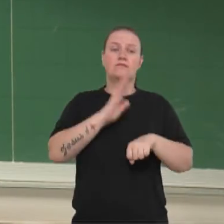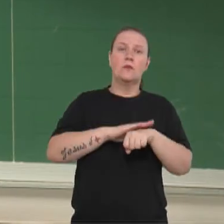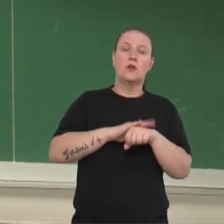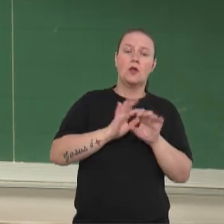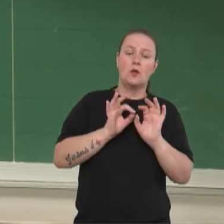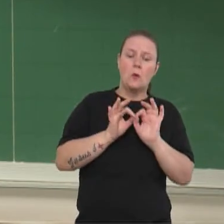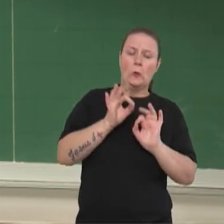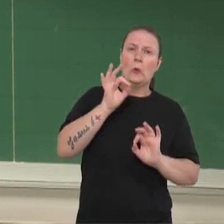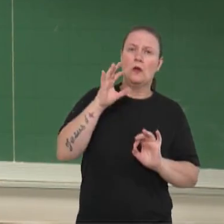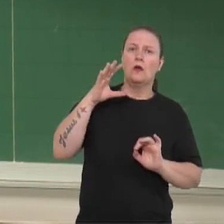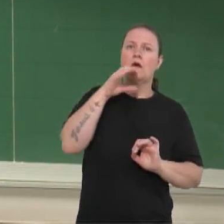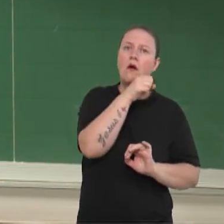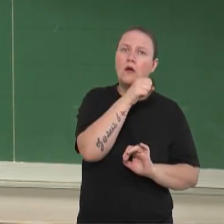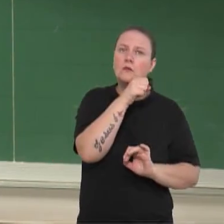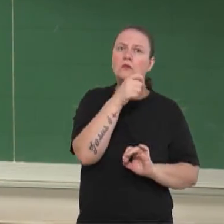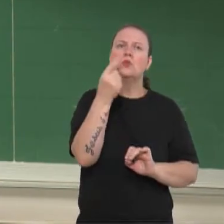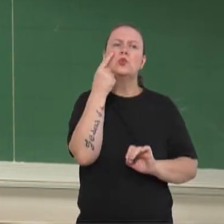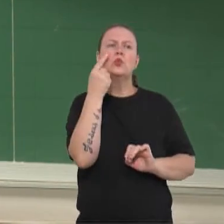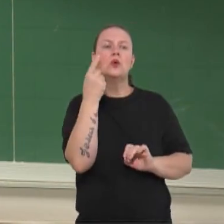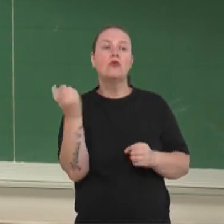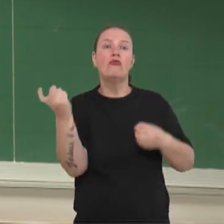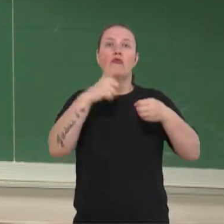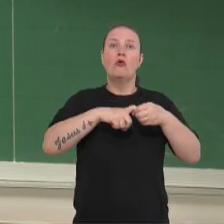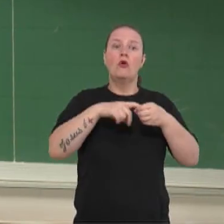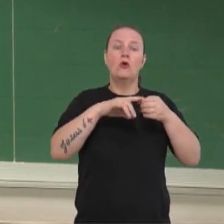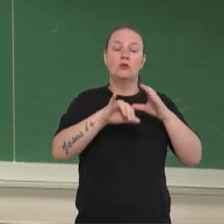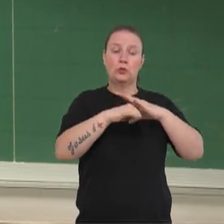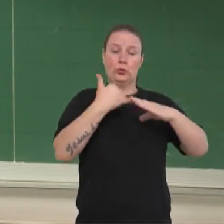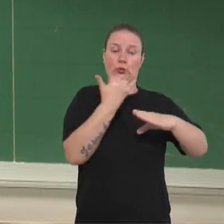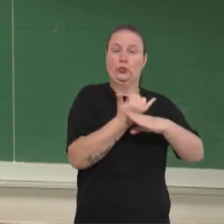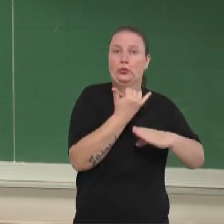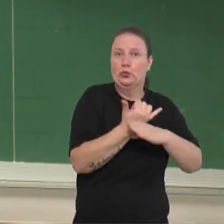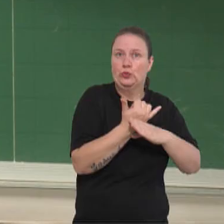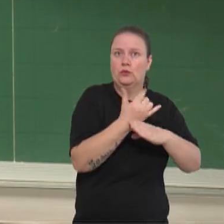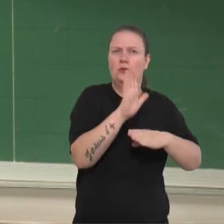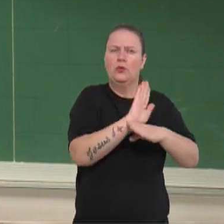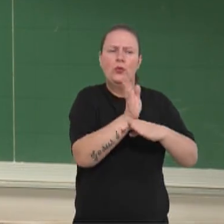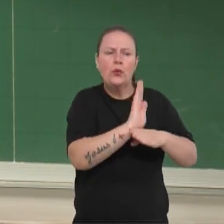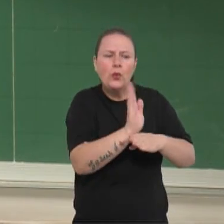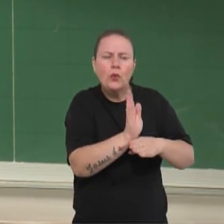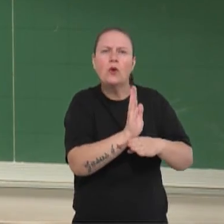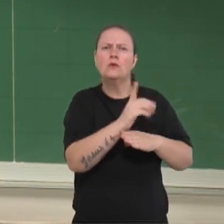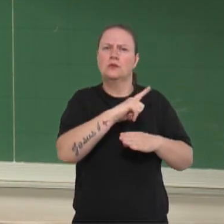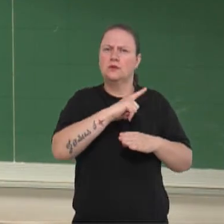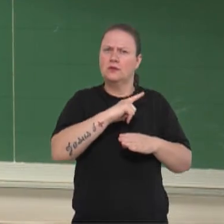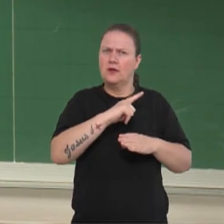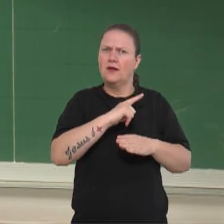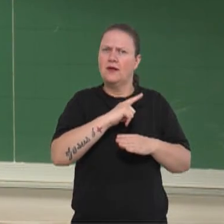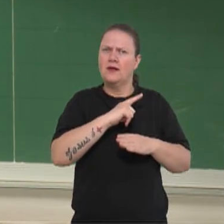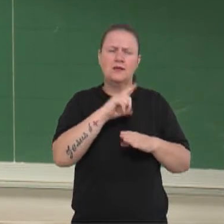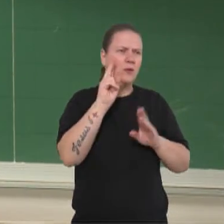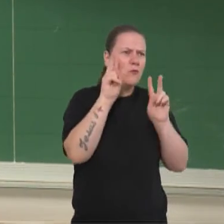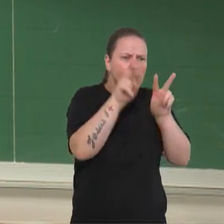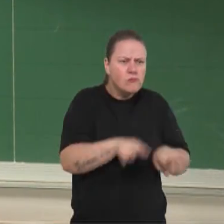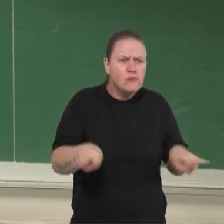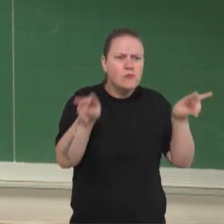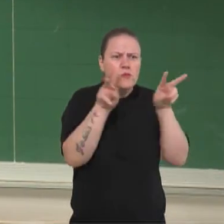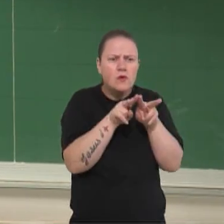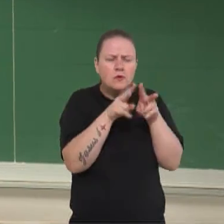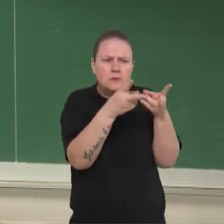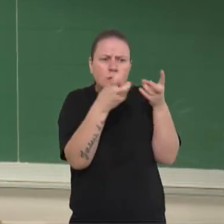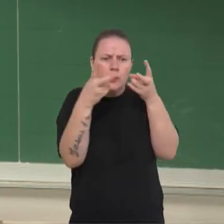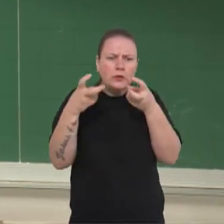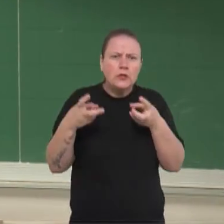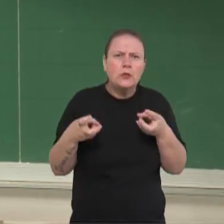esta produção, veja no YouTube, tem o vídeo deste áudio que eu trouxe para vocês,